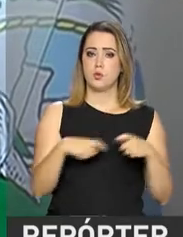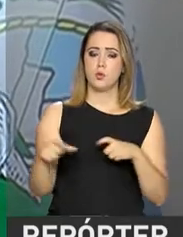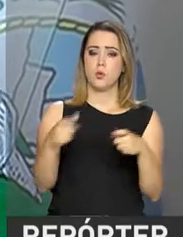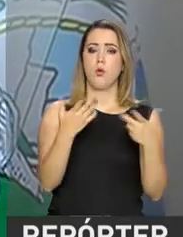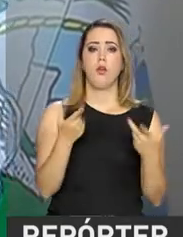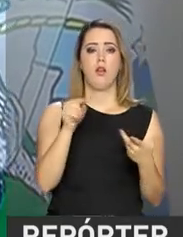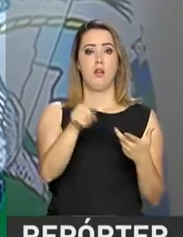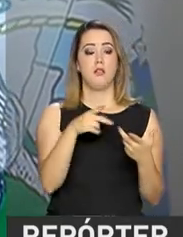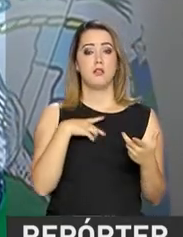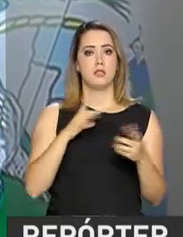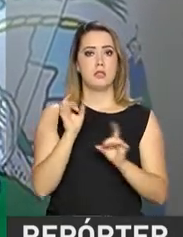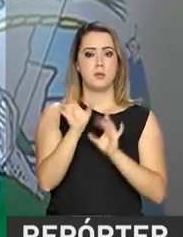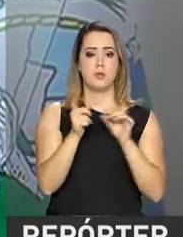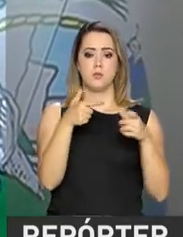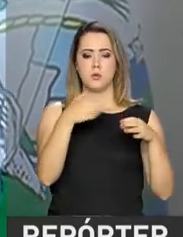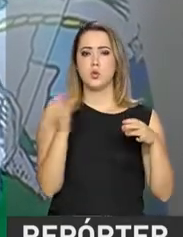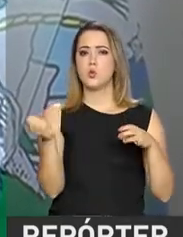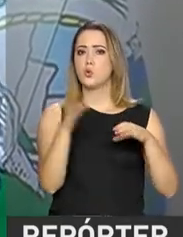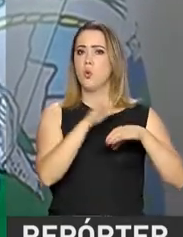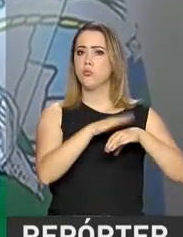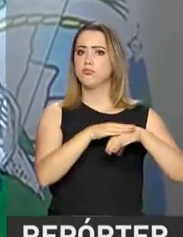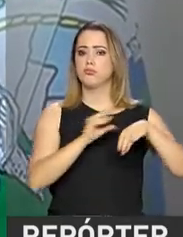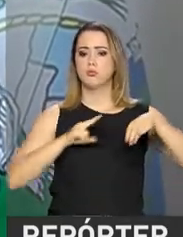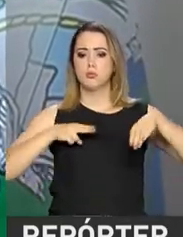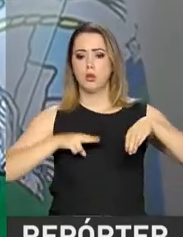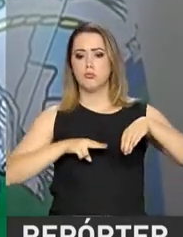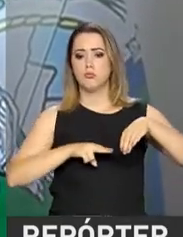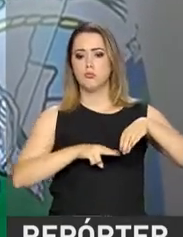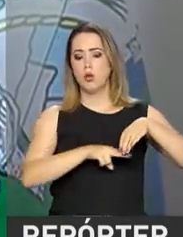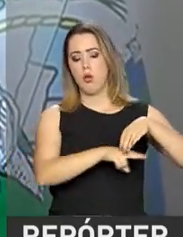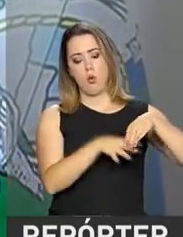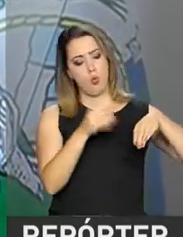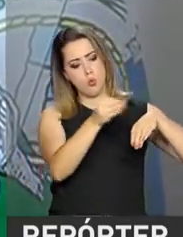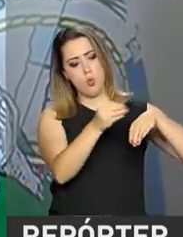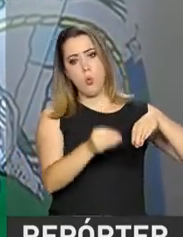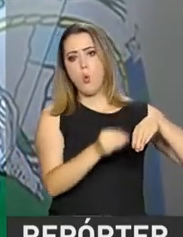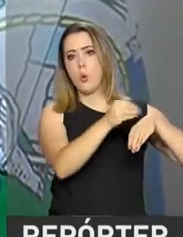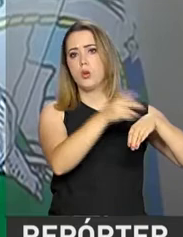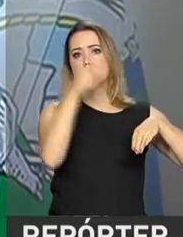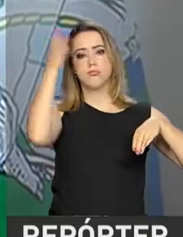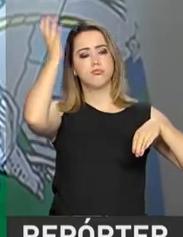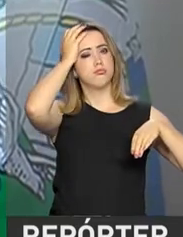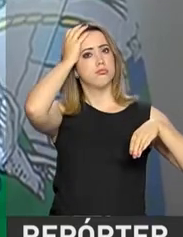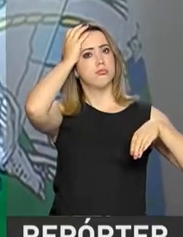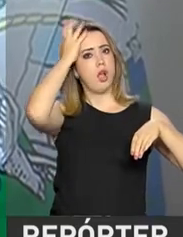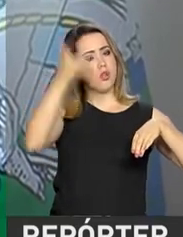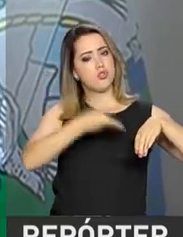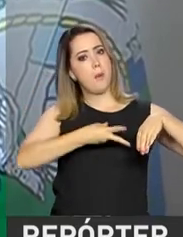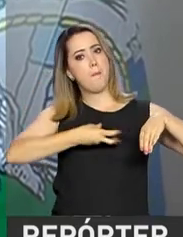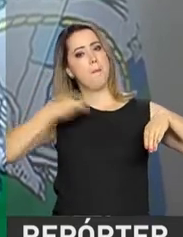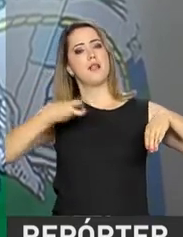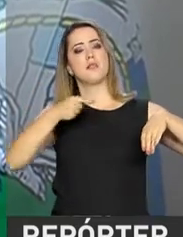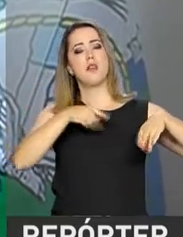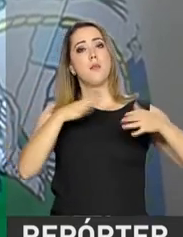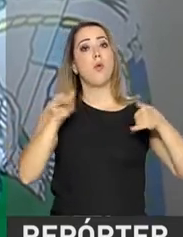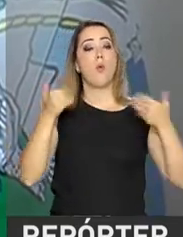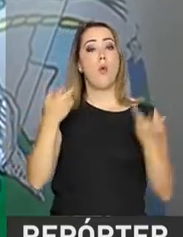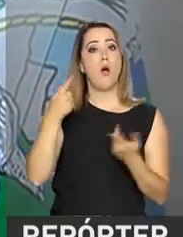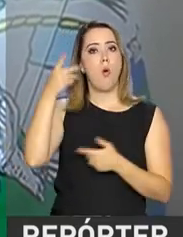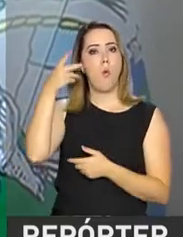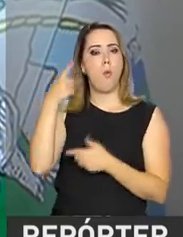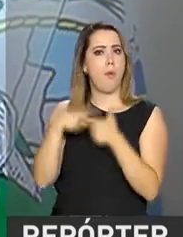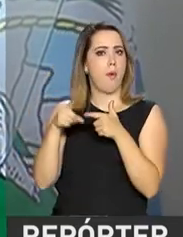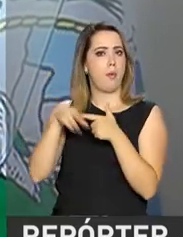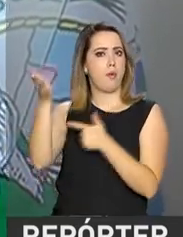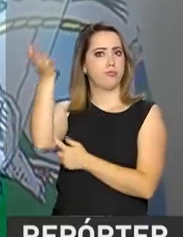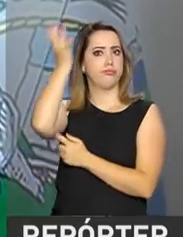Cérebro, especialmente este aparelho extraordinário, né, que cuida da questão do cérebro, se detectar um determinado problema no